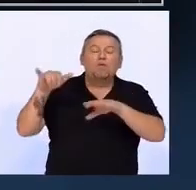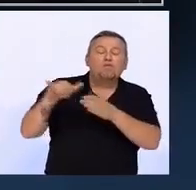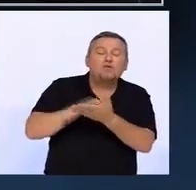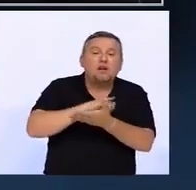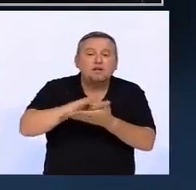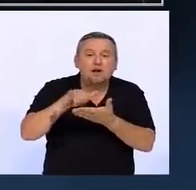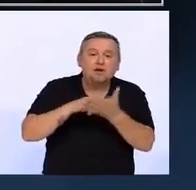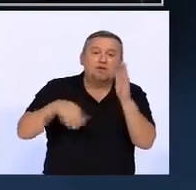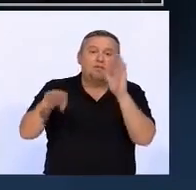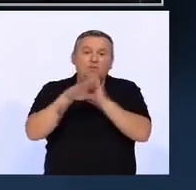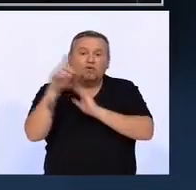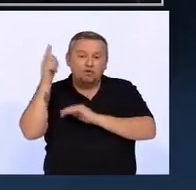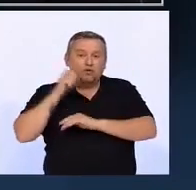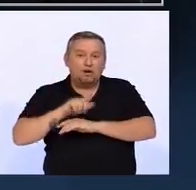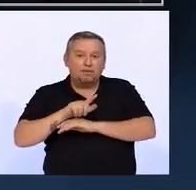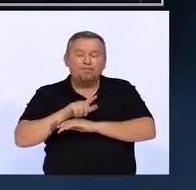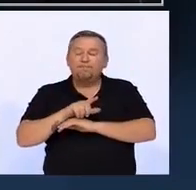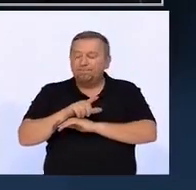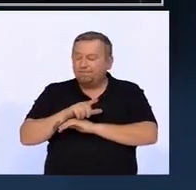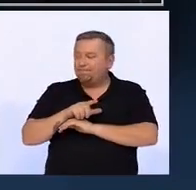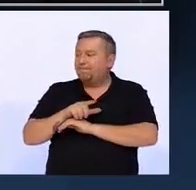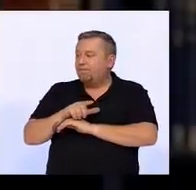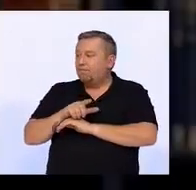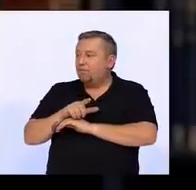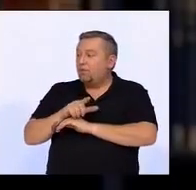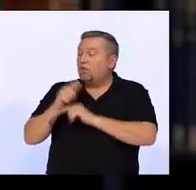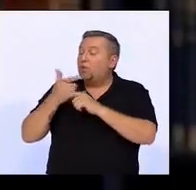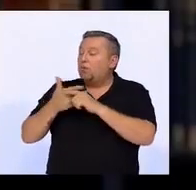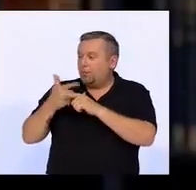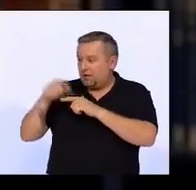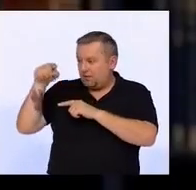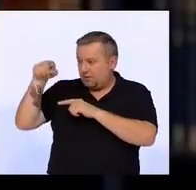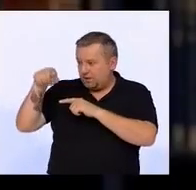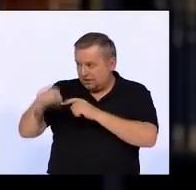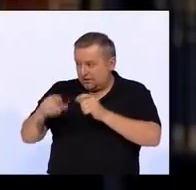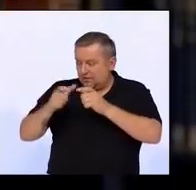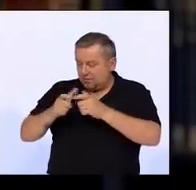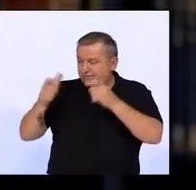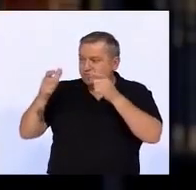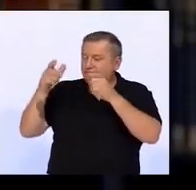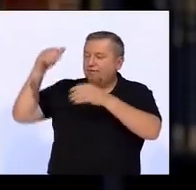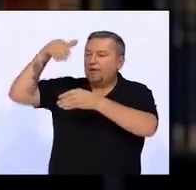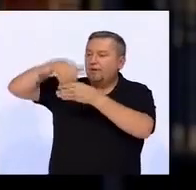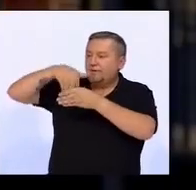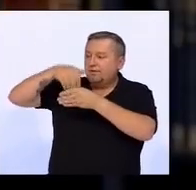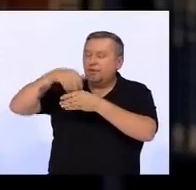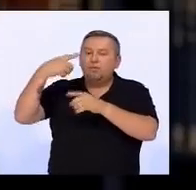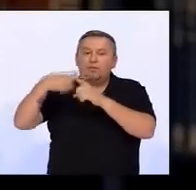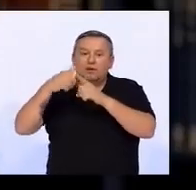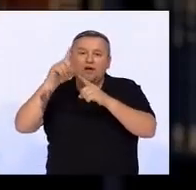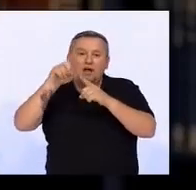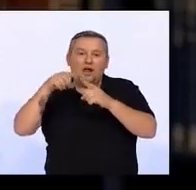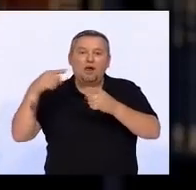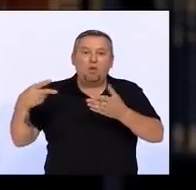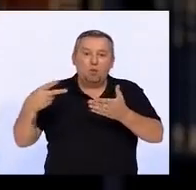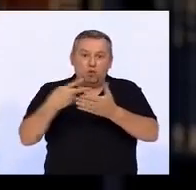chegar lá? A grande questão dessa eleição, que eu acredito que foi um erro